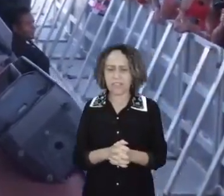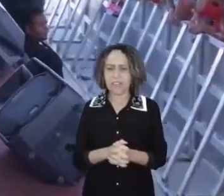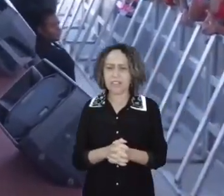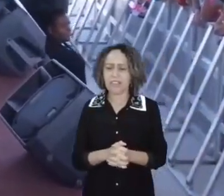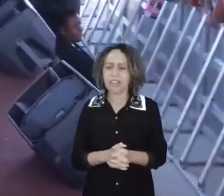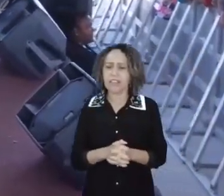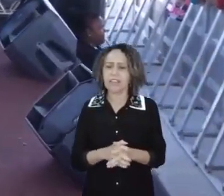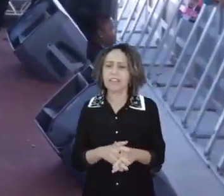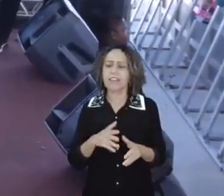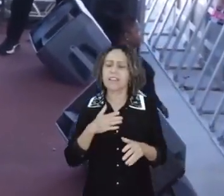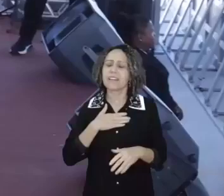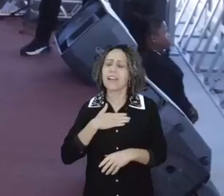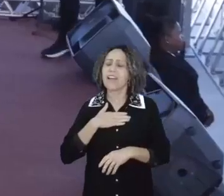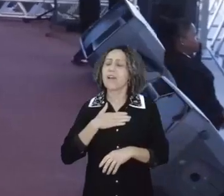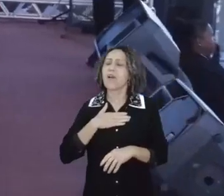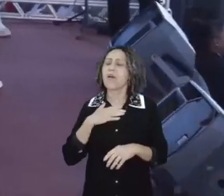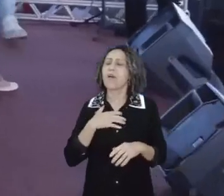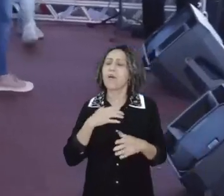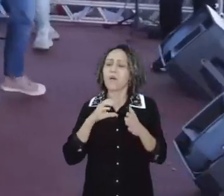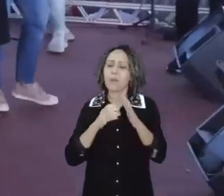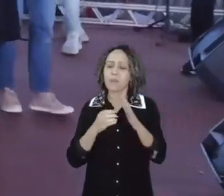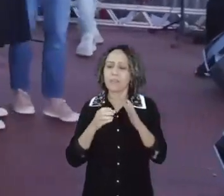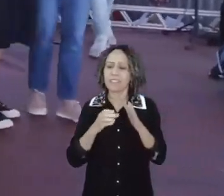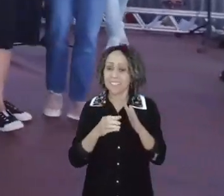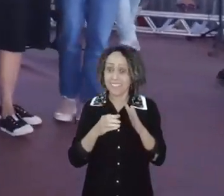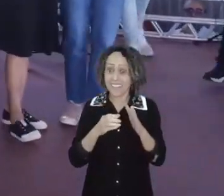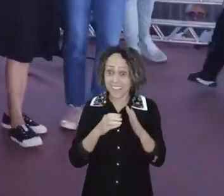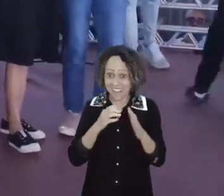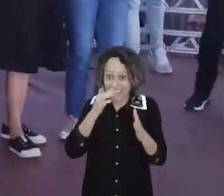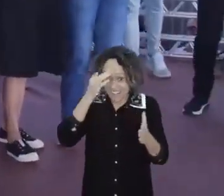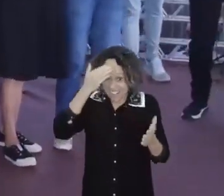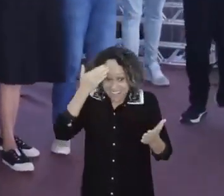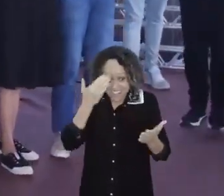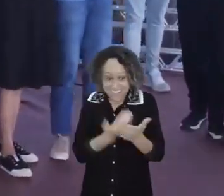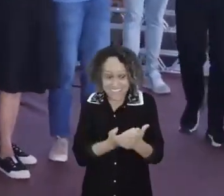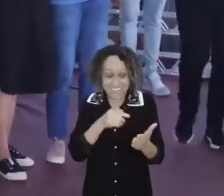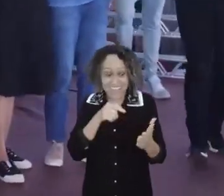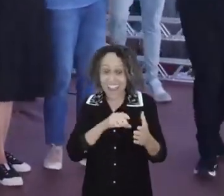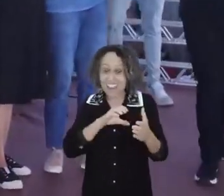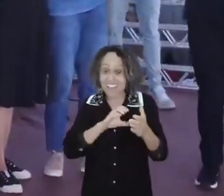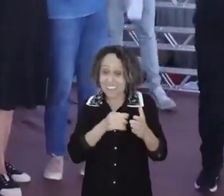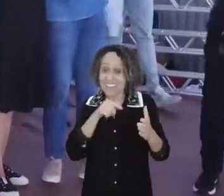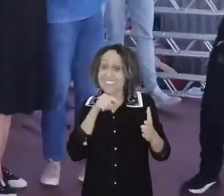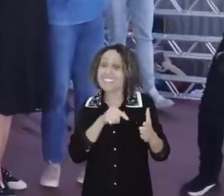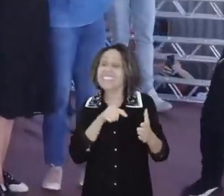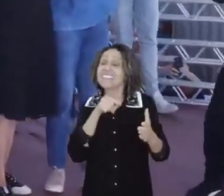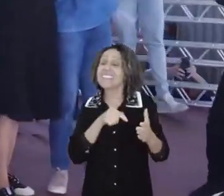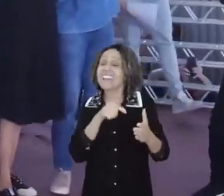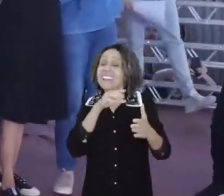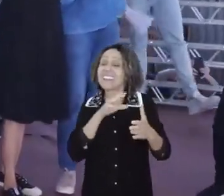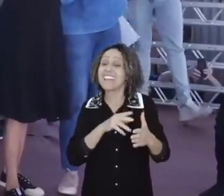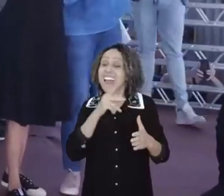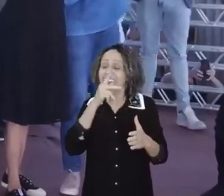partido. Eu boto fé, porque ele é presidido por mulher no